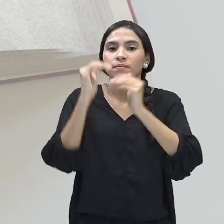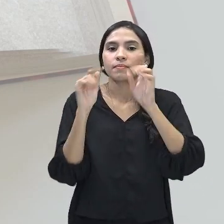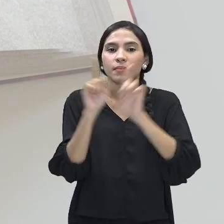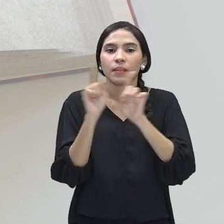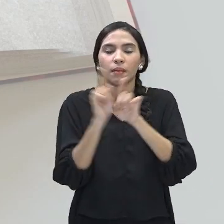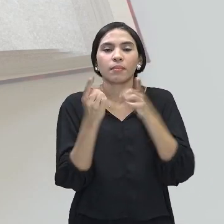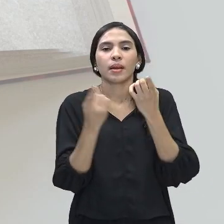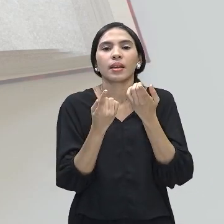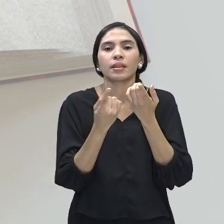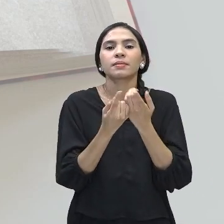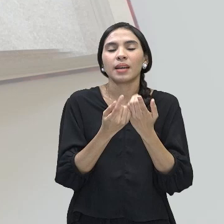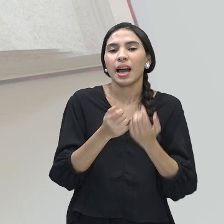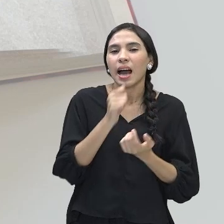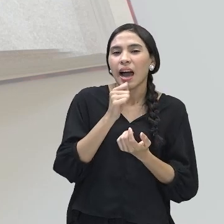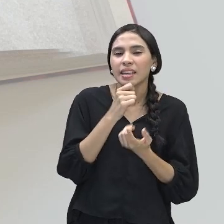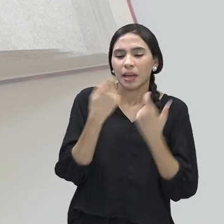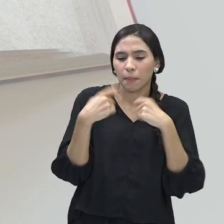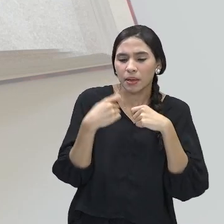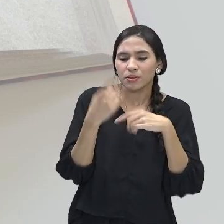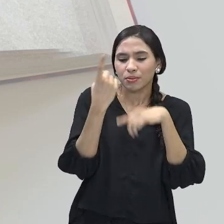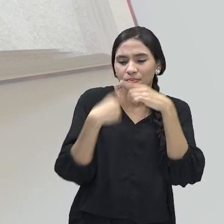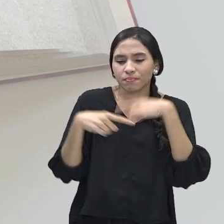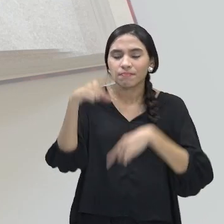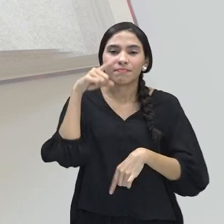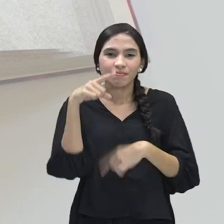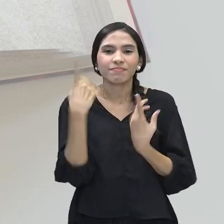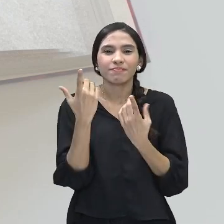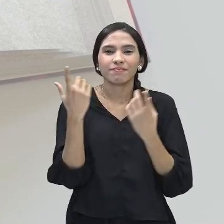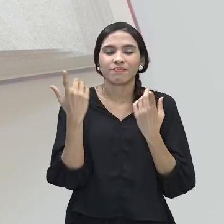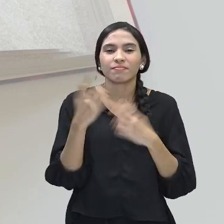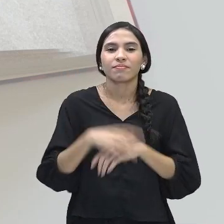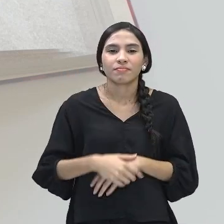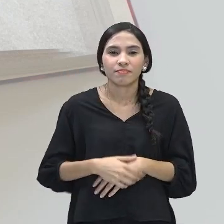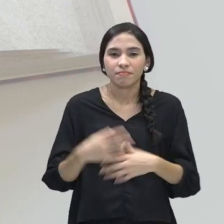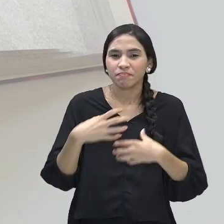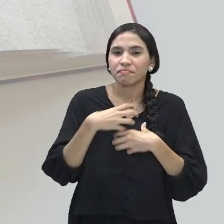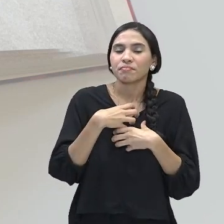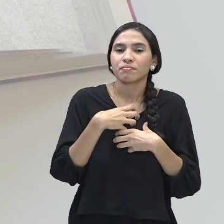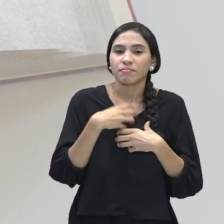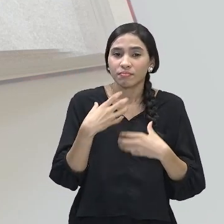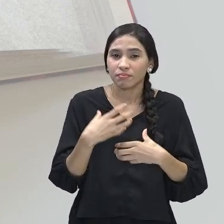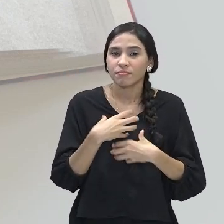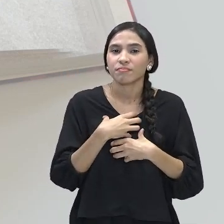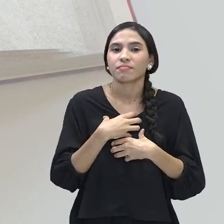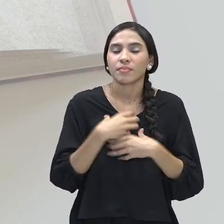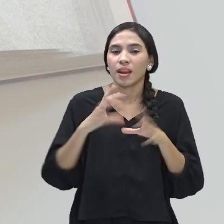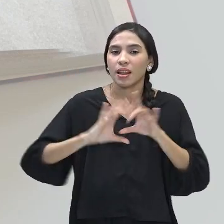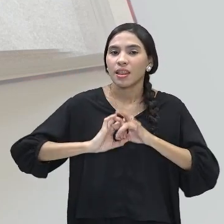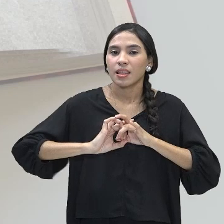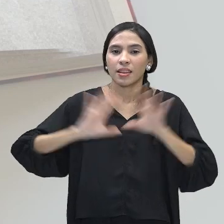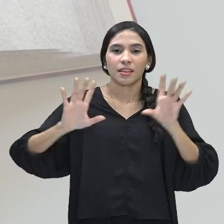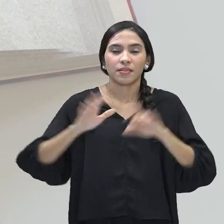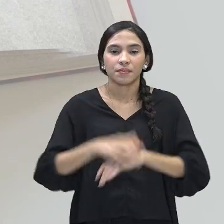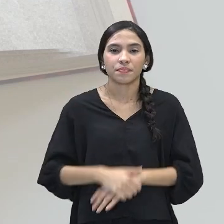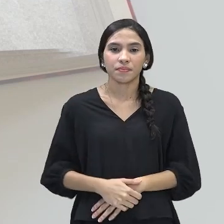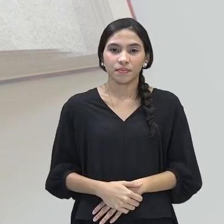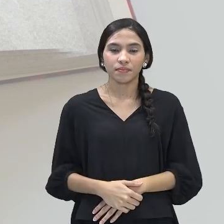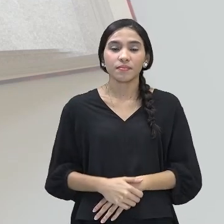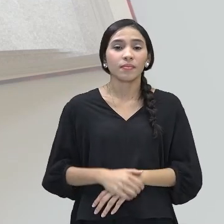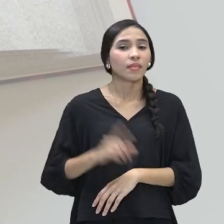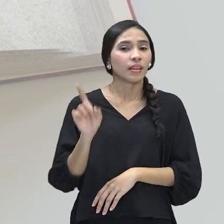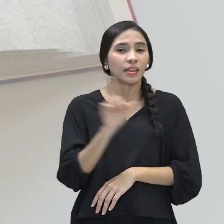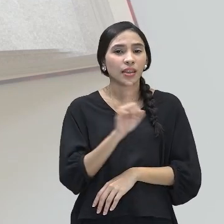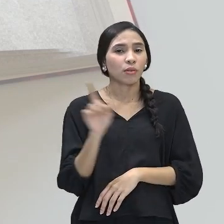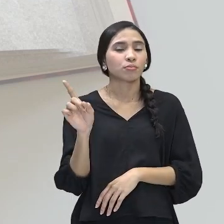dolorosa imaturidade rebentaria seu próprio ser, enfim, livre. Não,